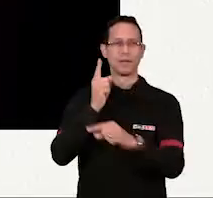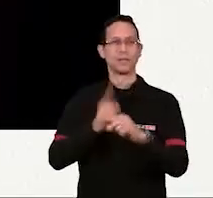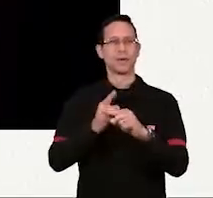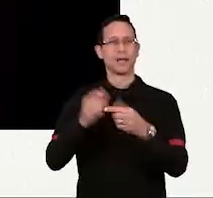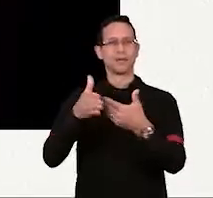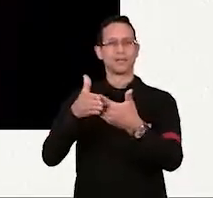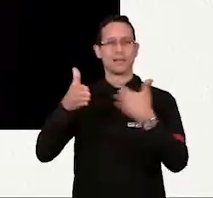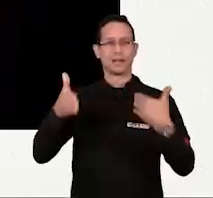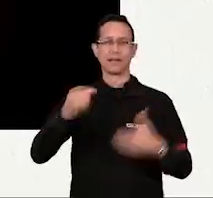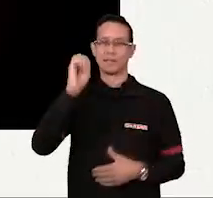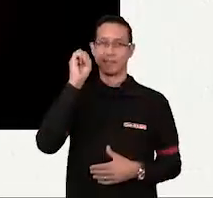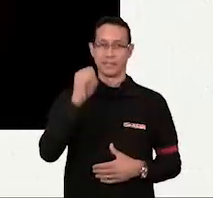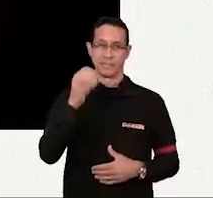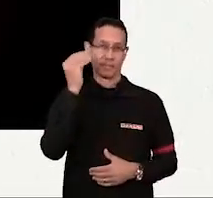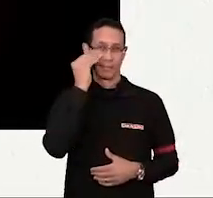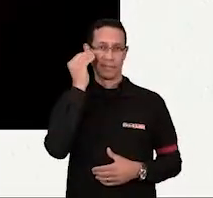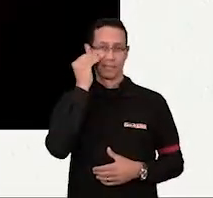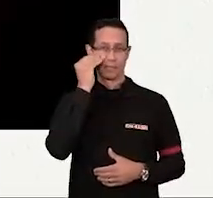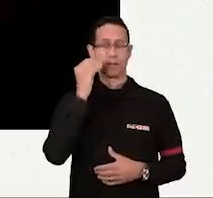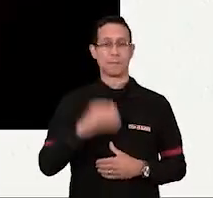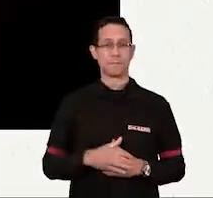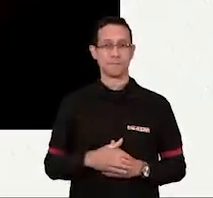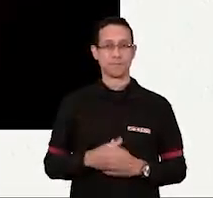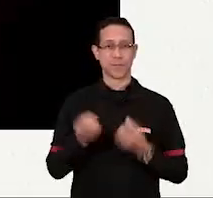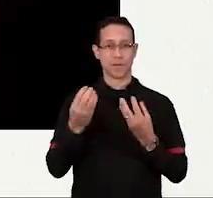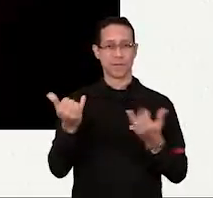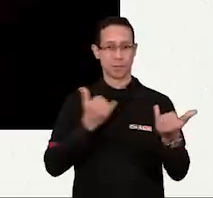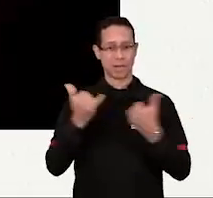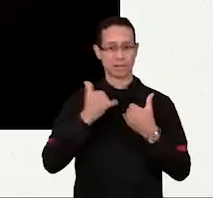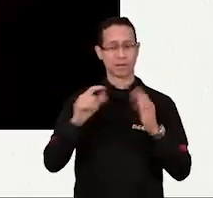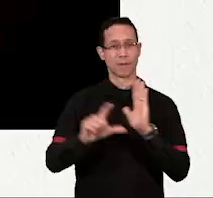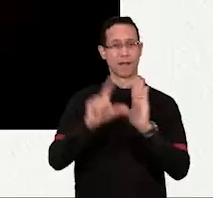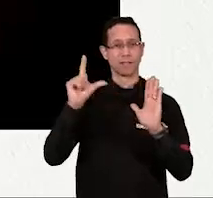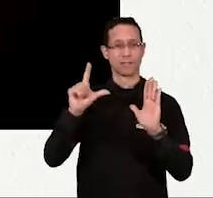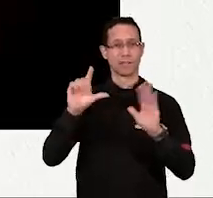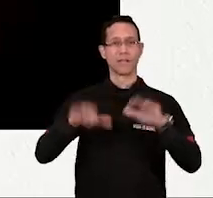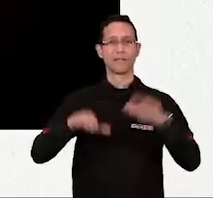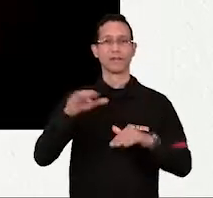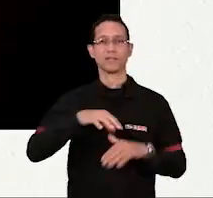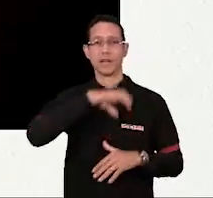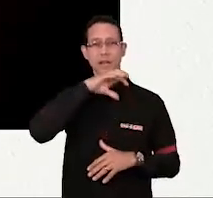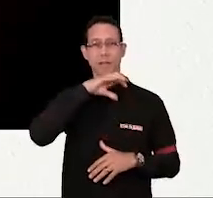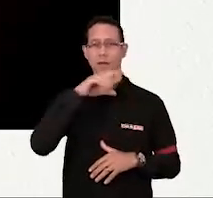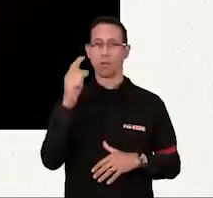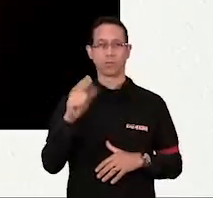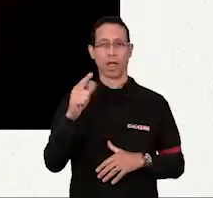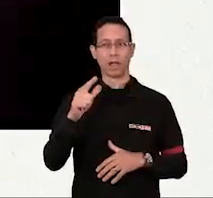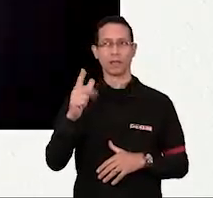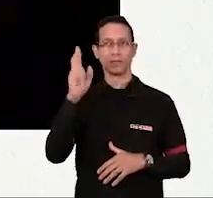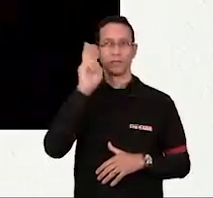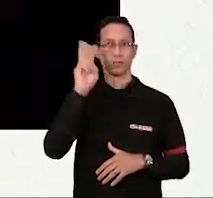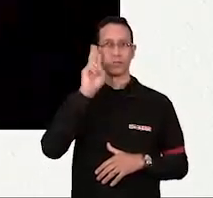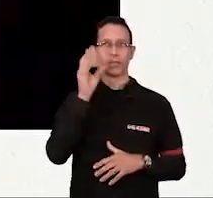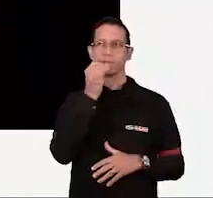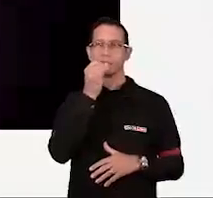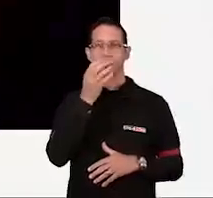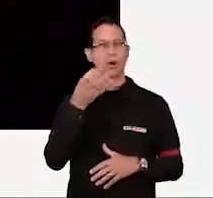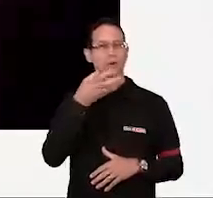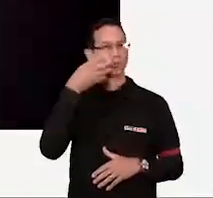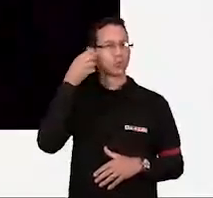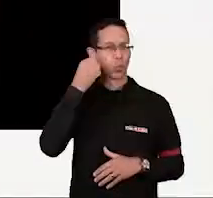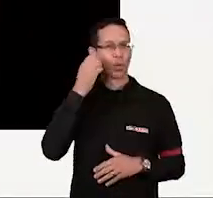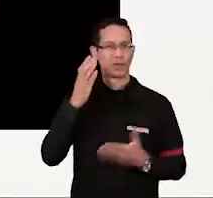gente tivesse, né, essa informação, muitas vezes os animais vêm sem histórico ou foram adotados, entre outras